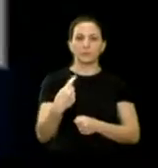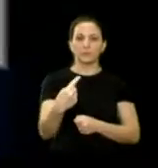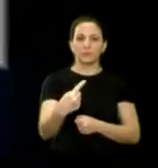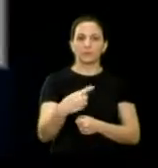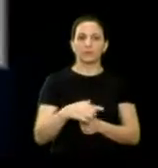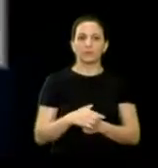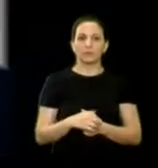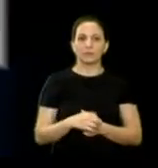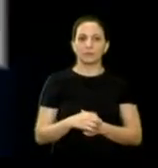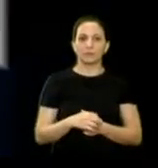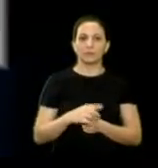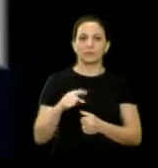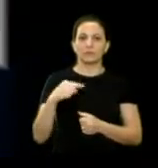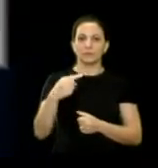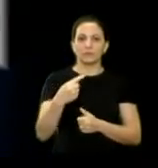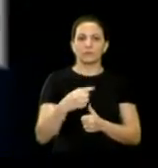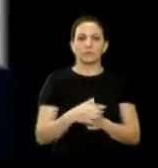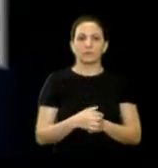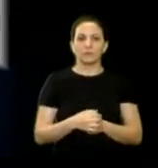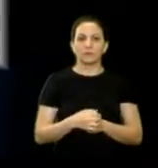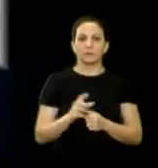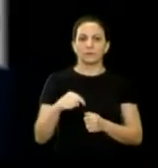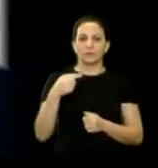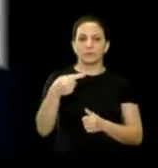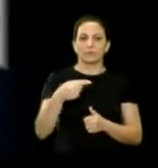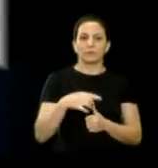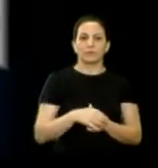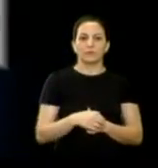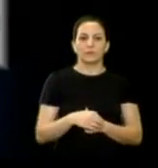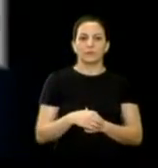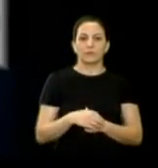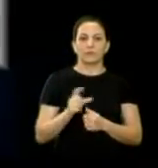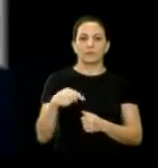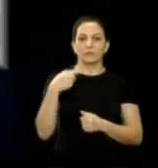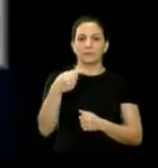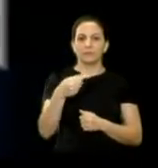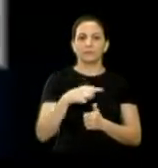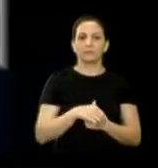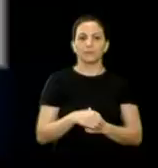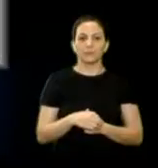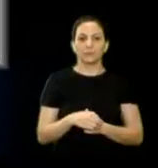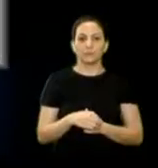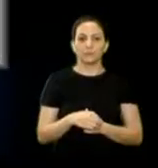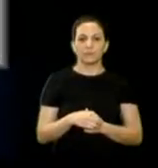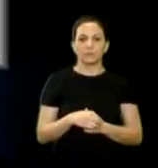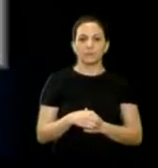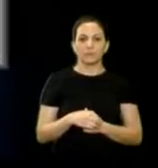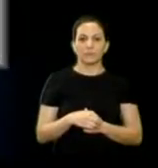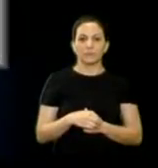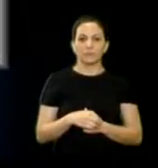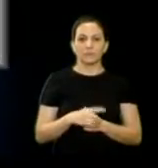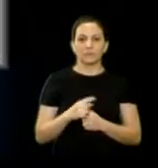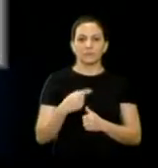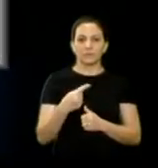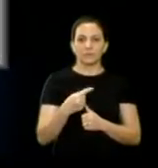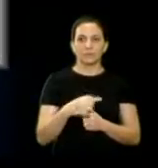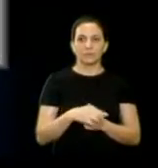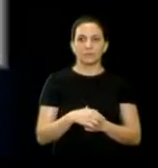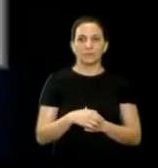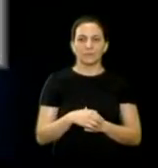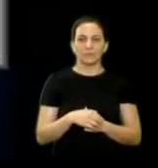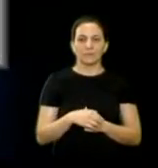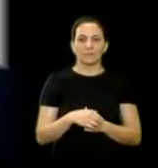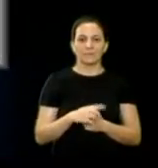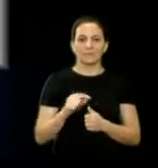seguir, segue, segue, segue, pode seguir, pode seguindo,